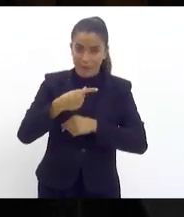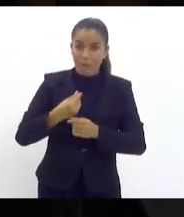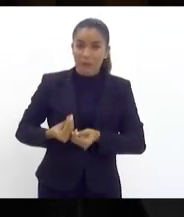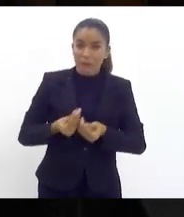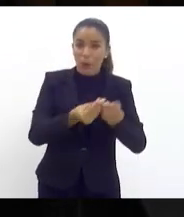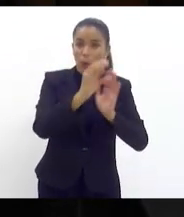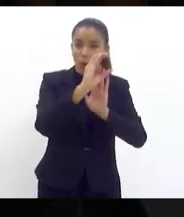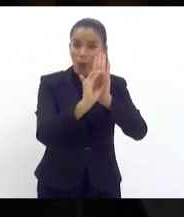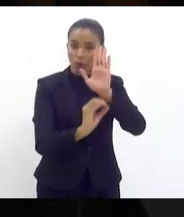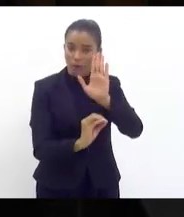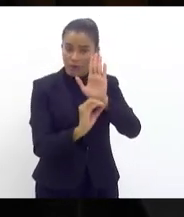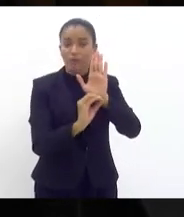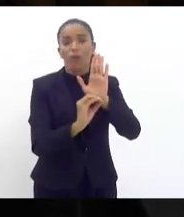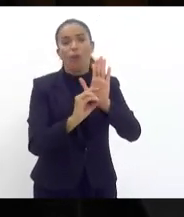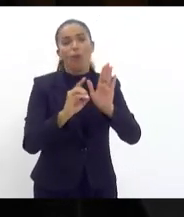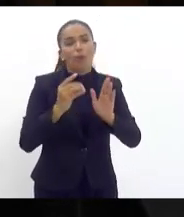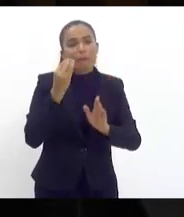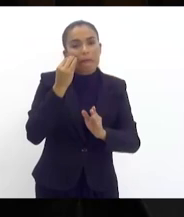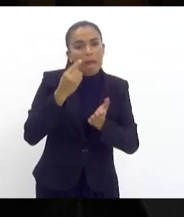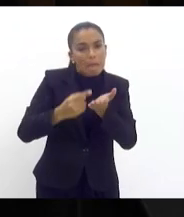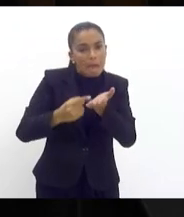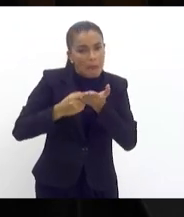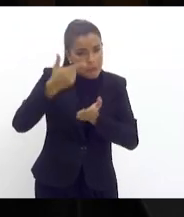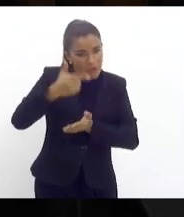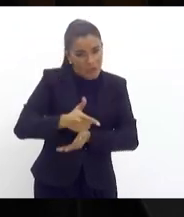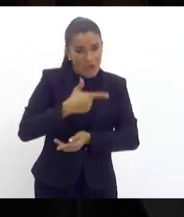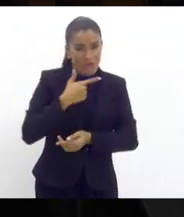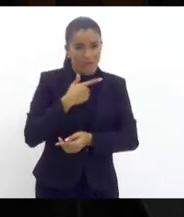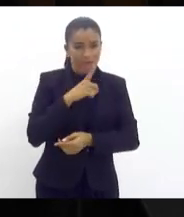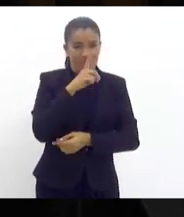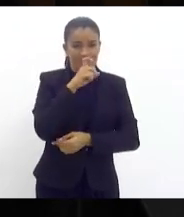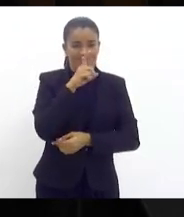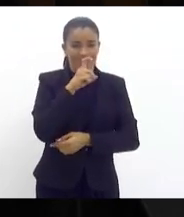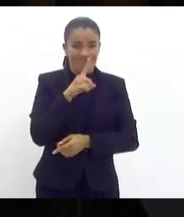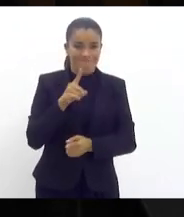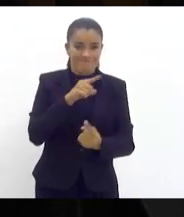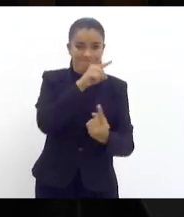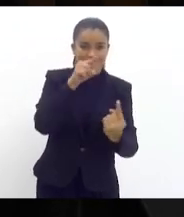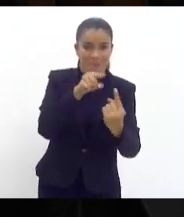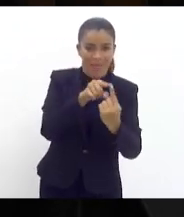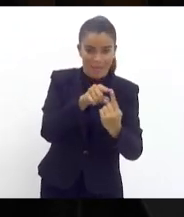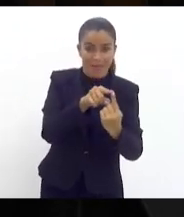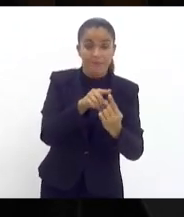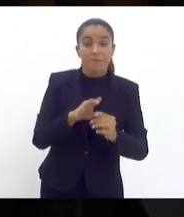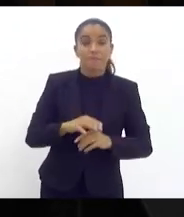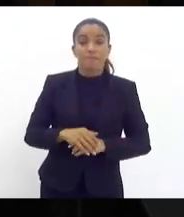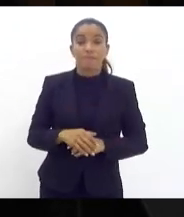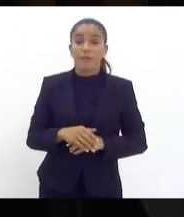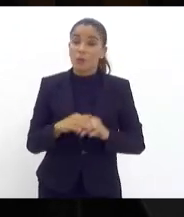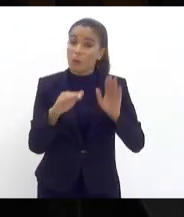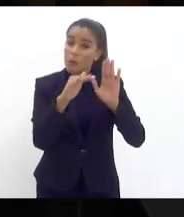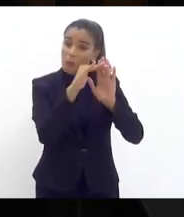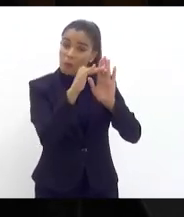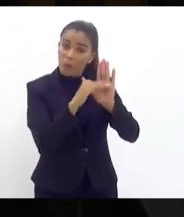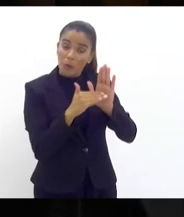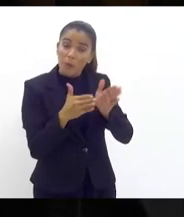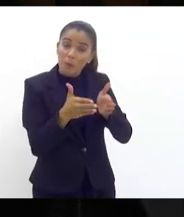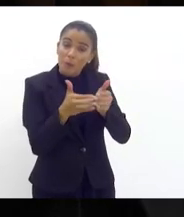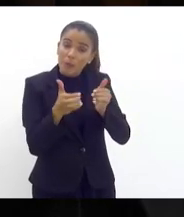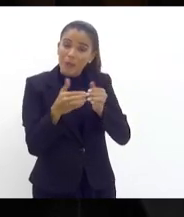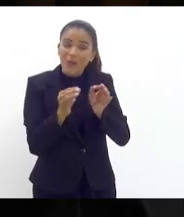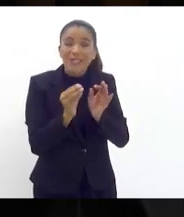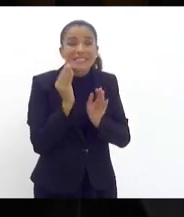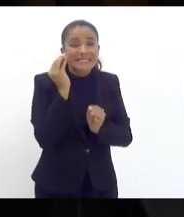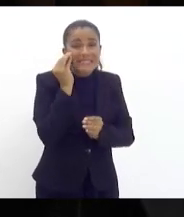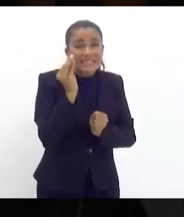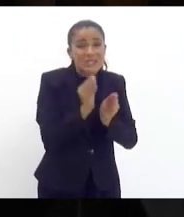para a repactuação das metas do regime de recuperação fiscal. Entre os pedidos, o alongamento